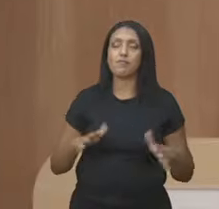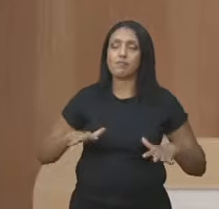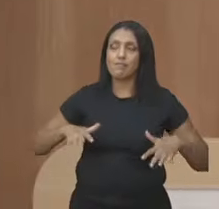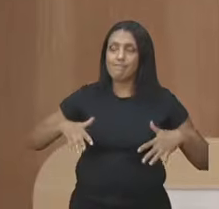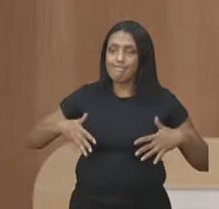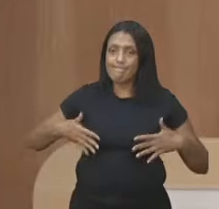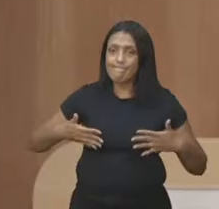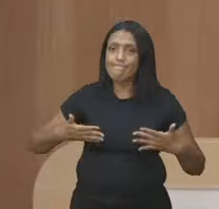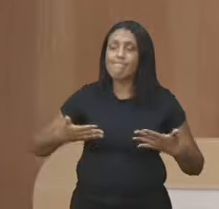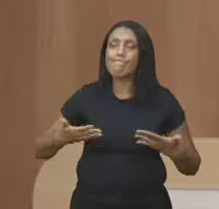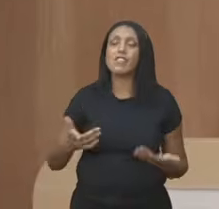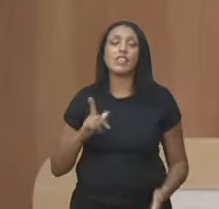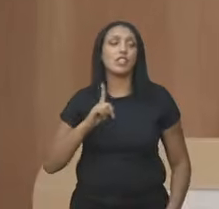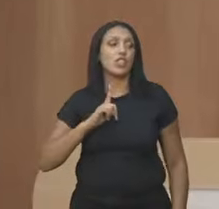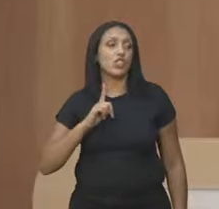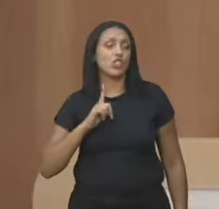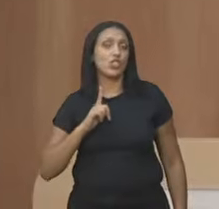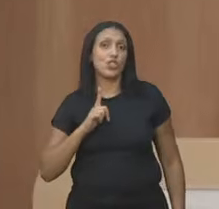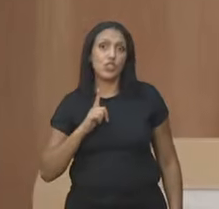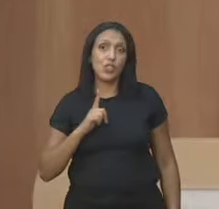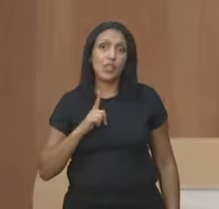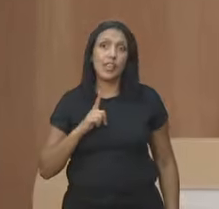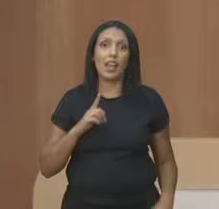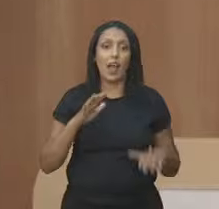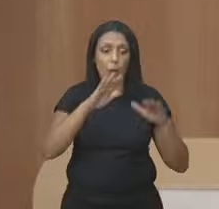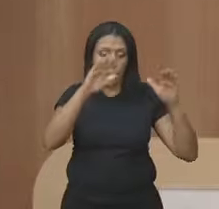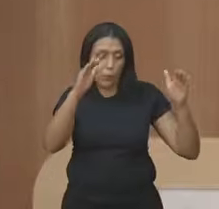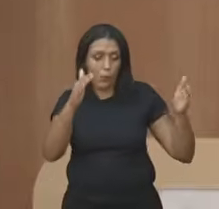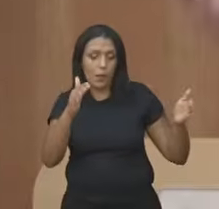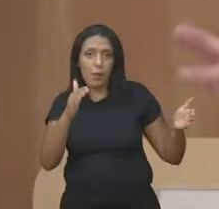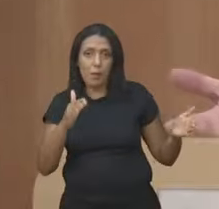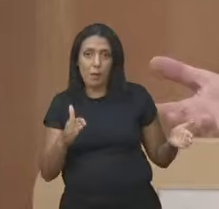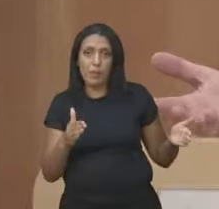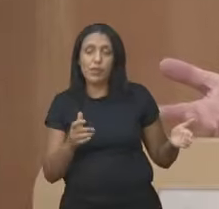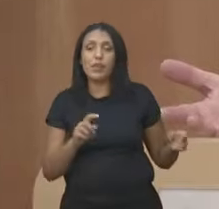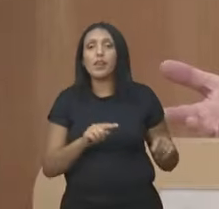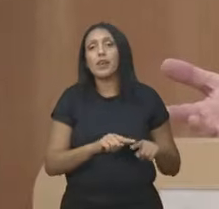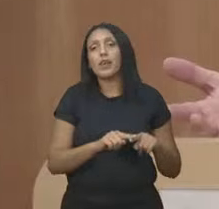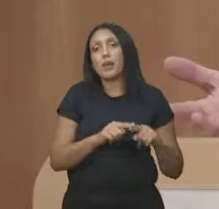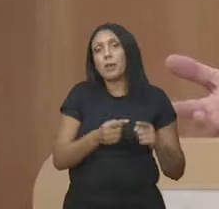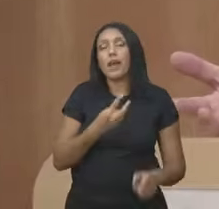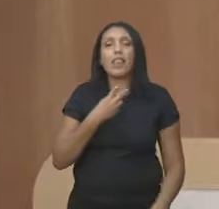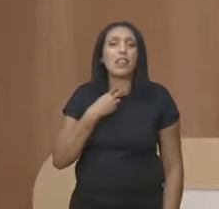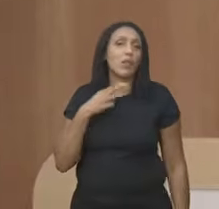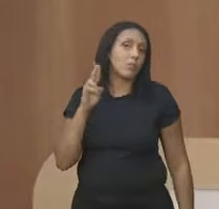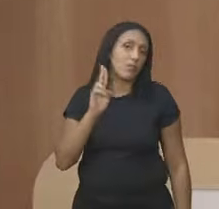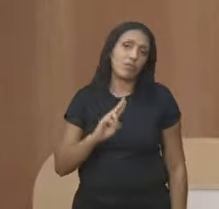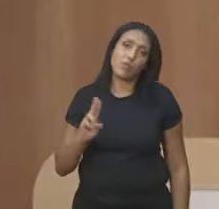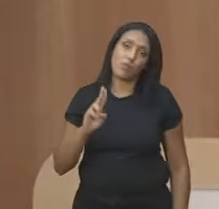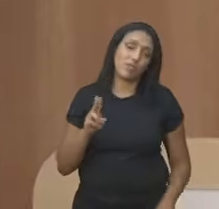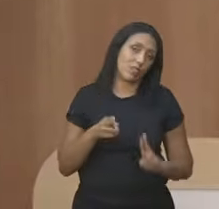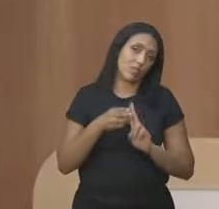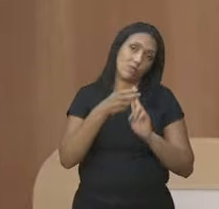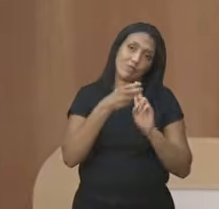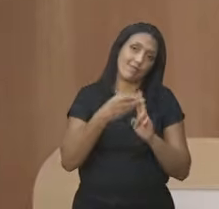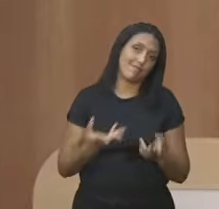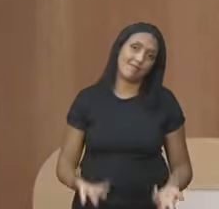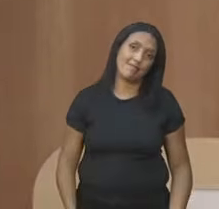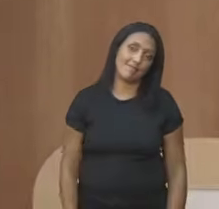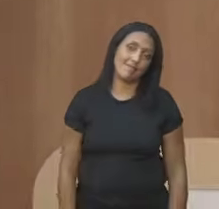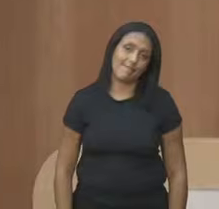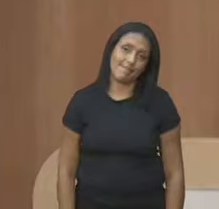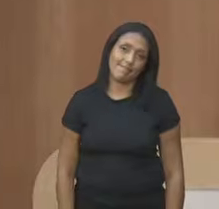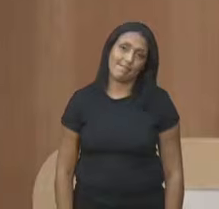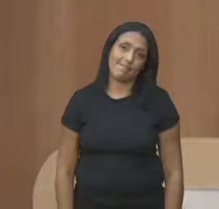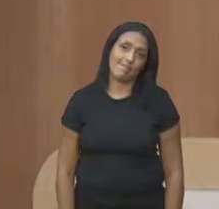essa máquina que foi comprada com recursos públicos, Daniel, a gente não podia usar ela no SUS. Não estava habilitado o tratamento no SUS, porque